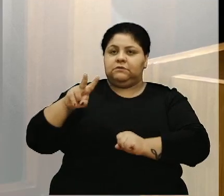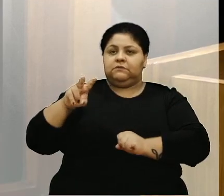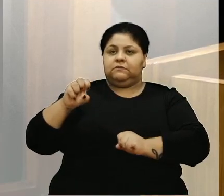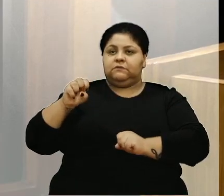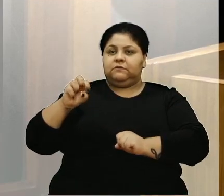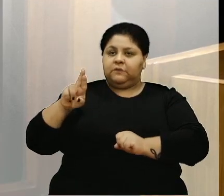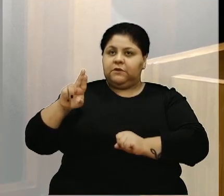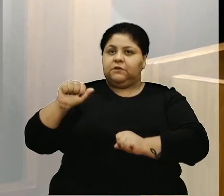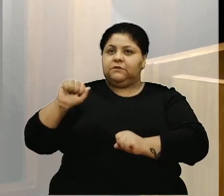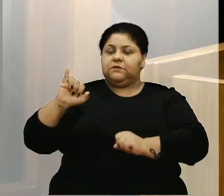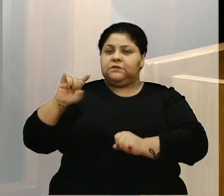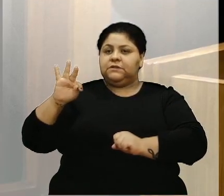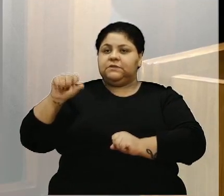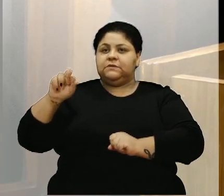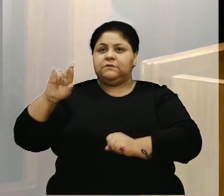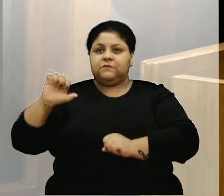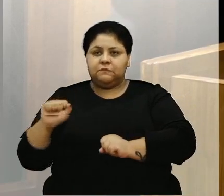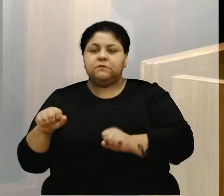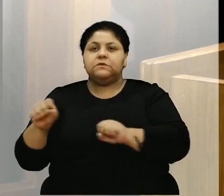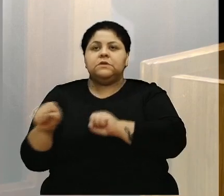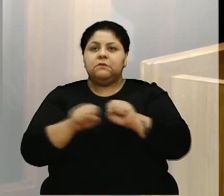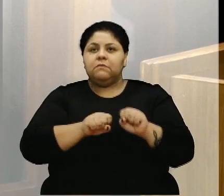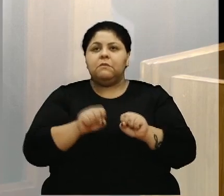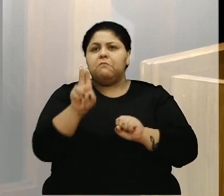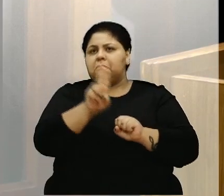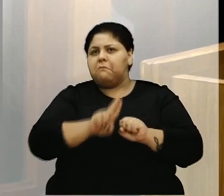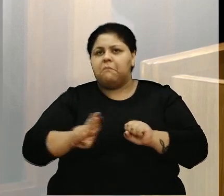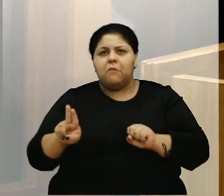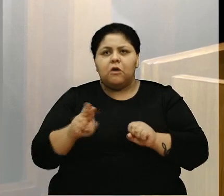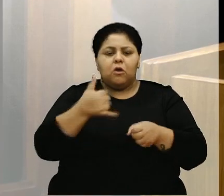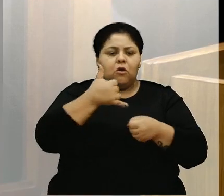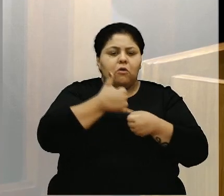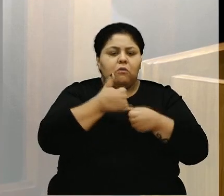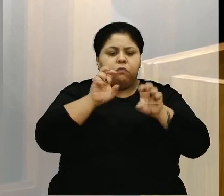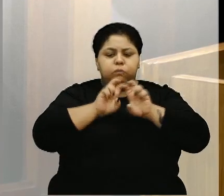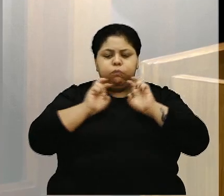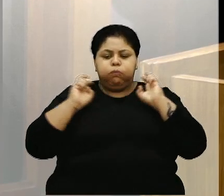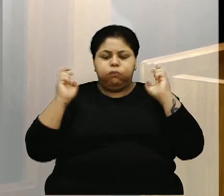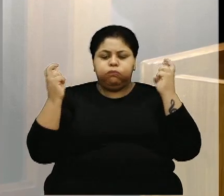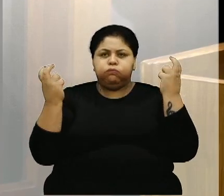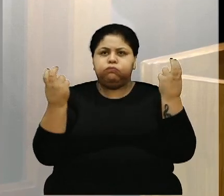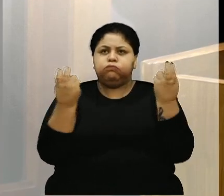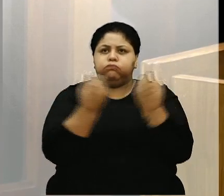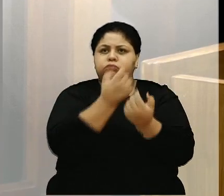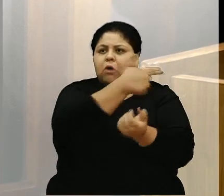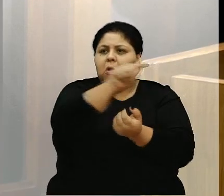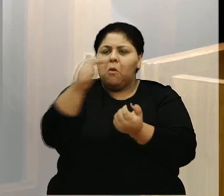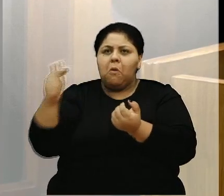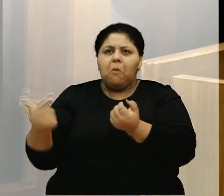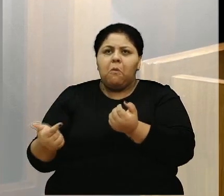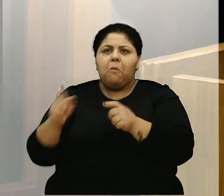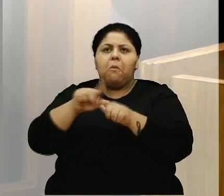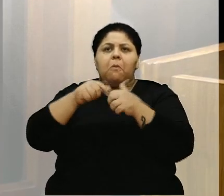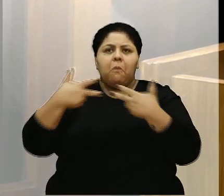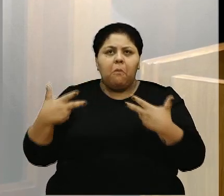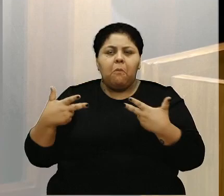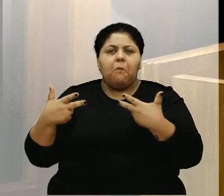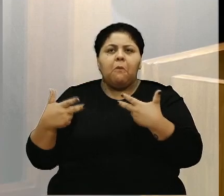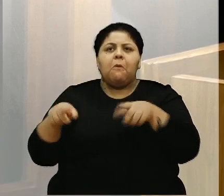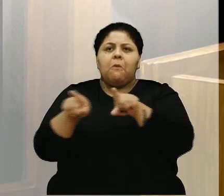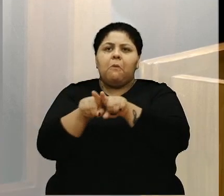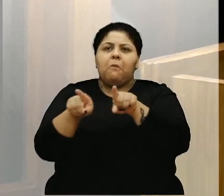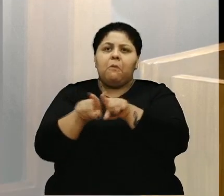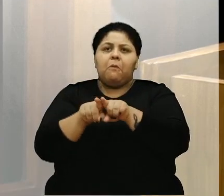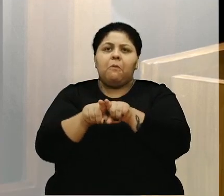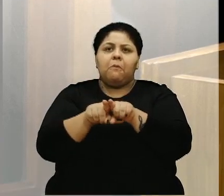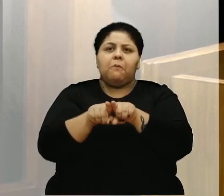o bairro Universitário. Podemos ocupar com roda de chimarrão, podemos ocupar com outras atividades, para nós poder estar ocupando as